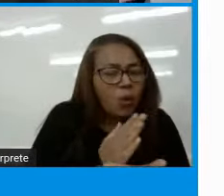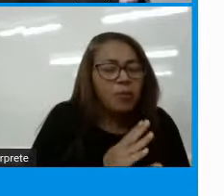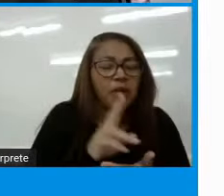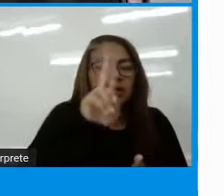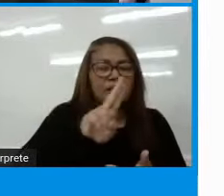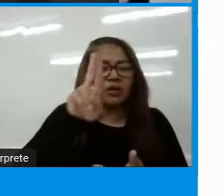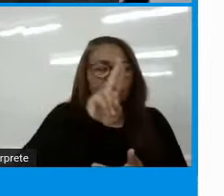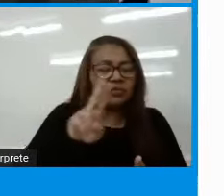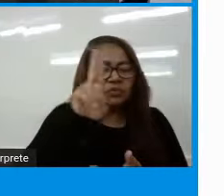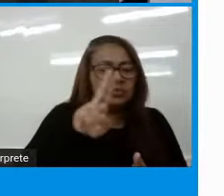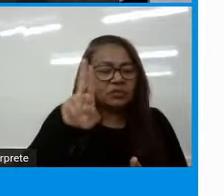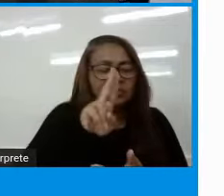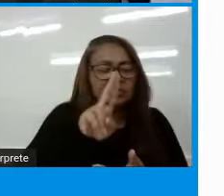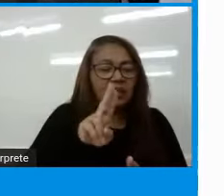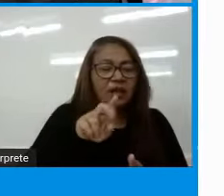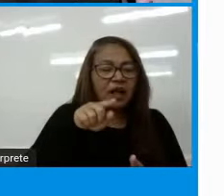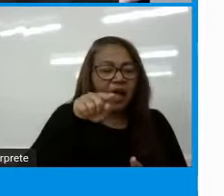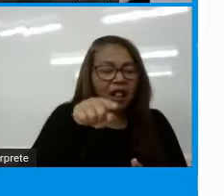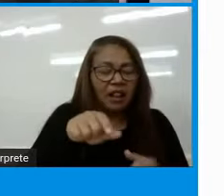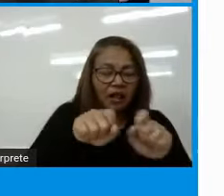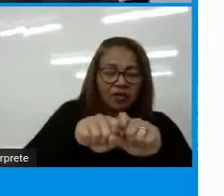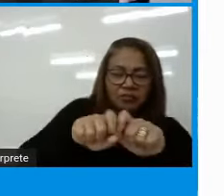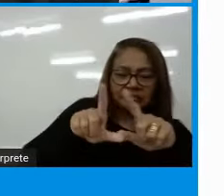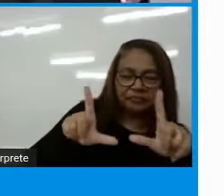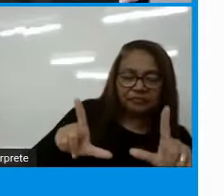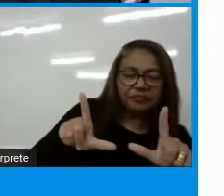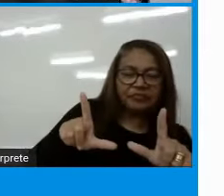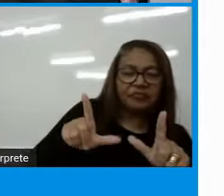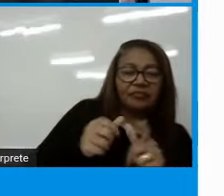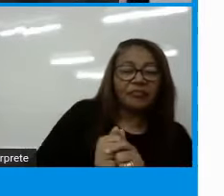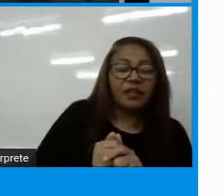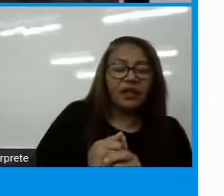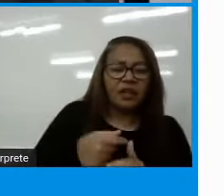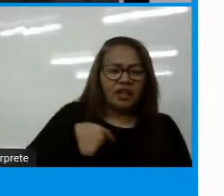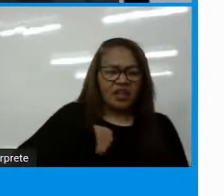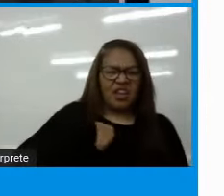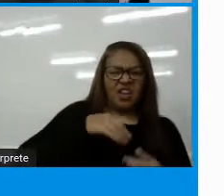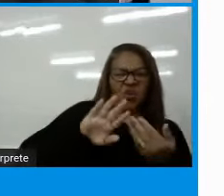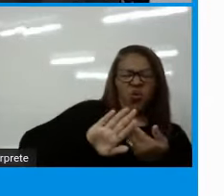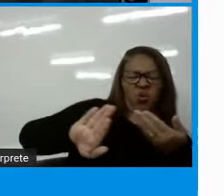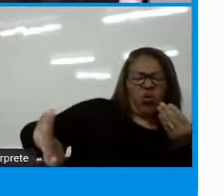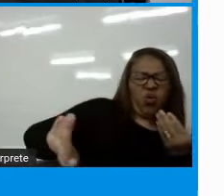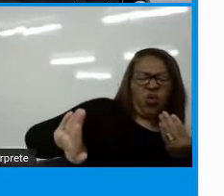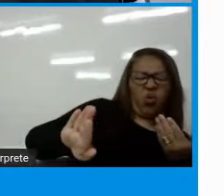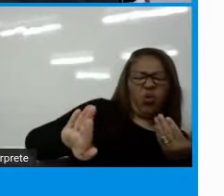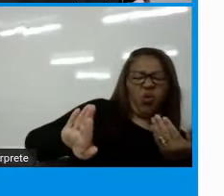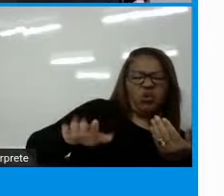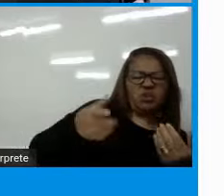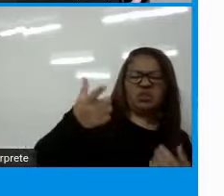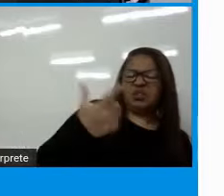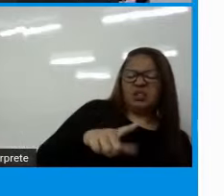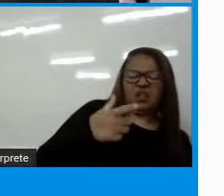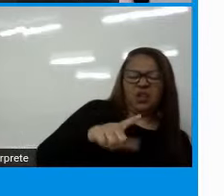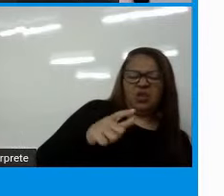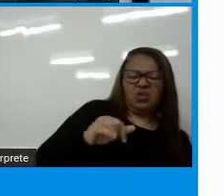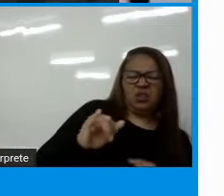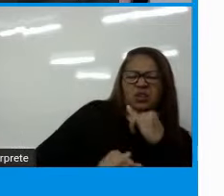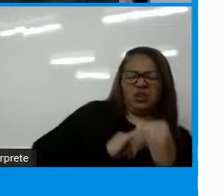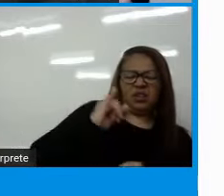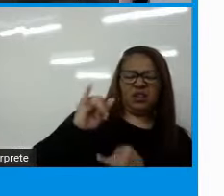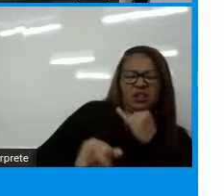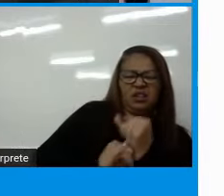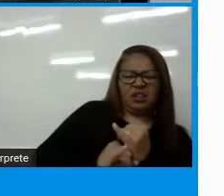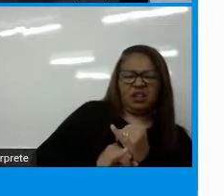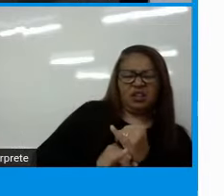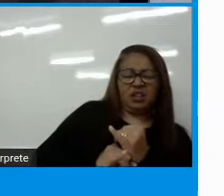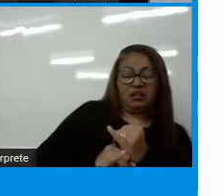semana, vou viajar, vou me isolar um pouco, onde eu vou não tem sinal de internet. Vou ativar o modo offline,